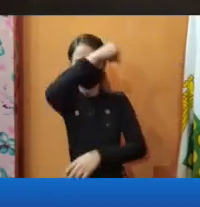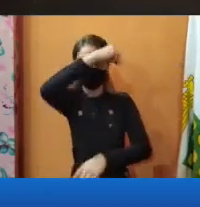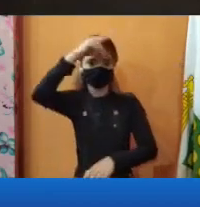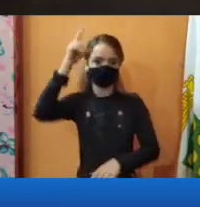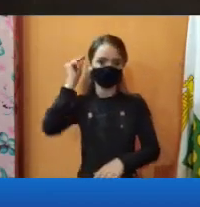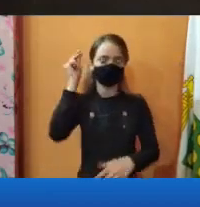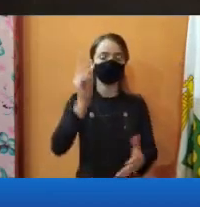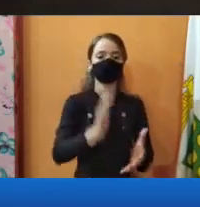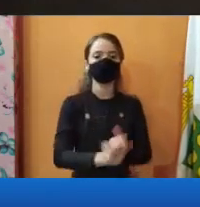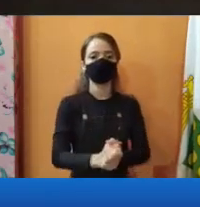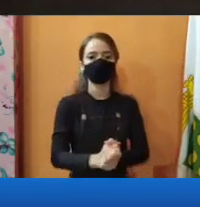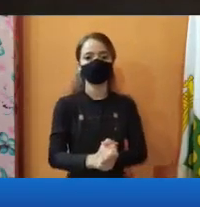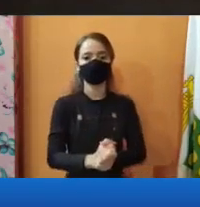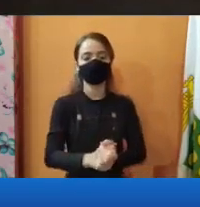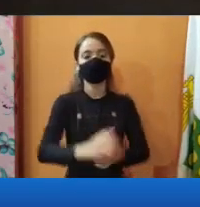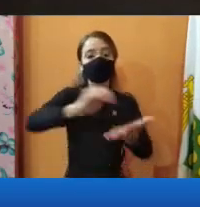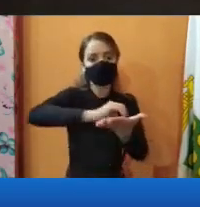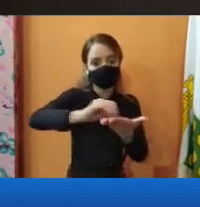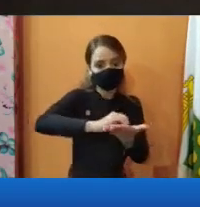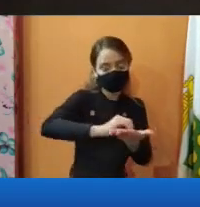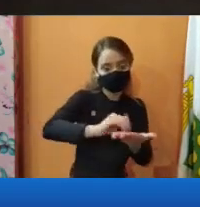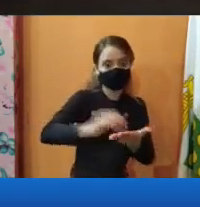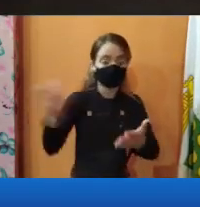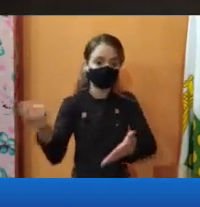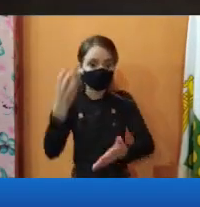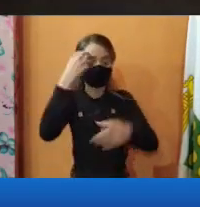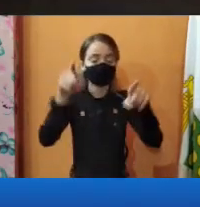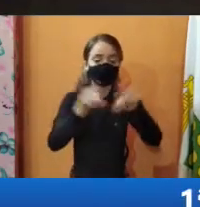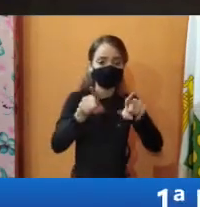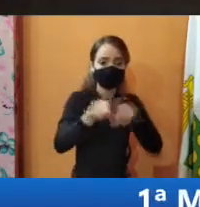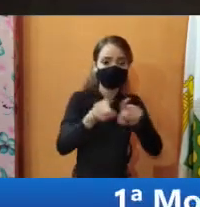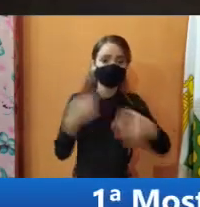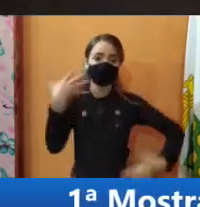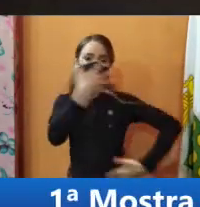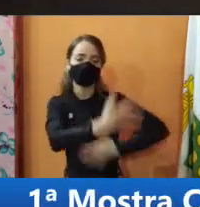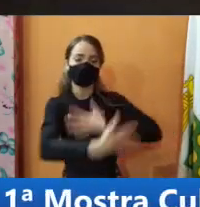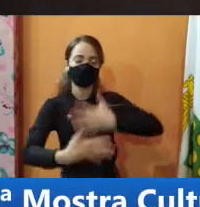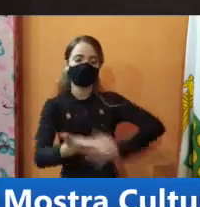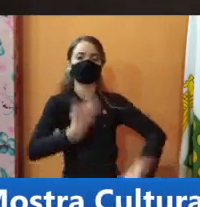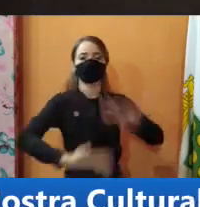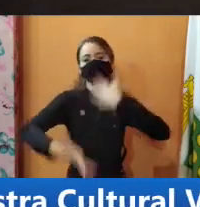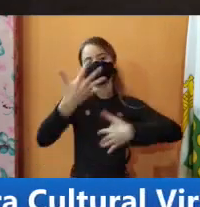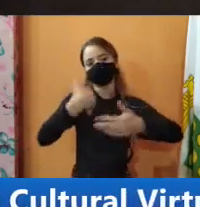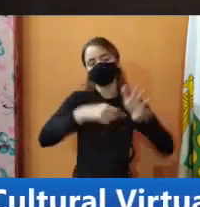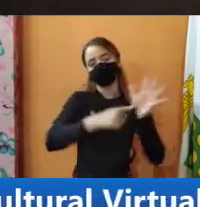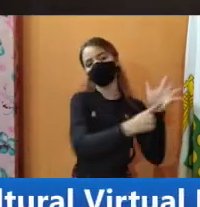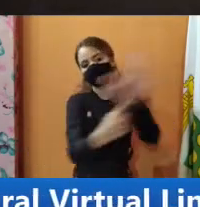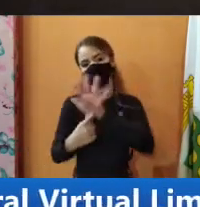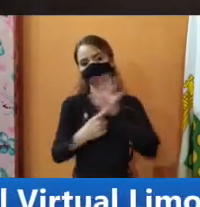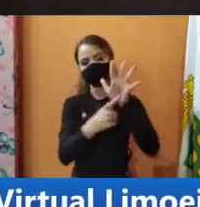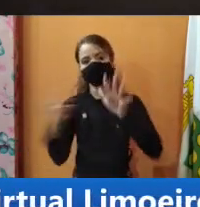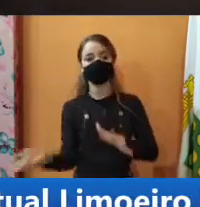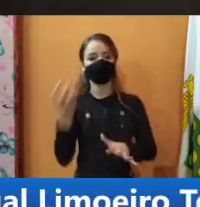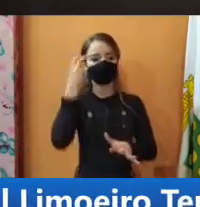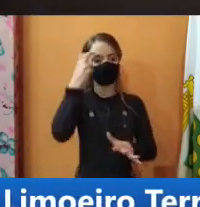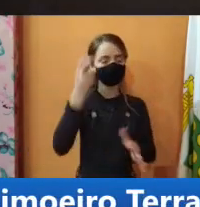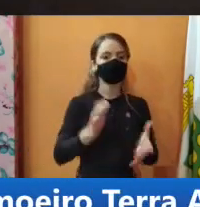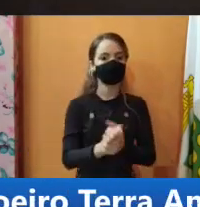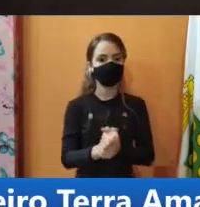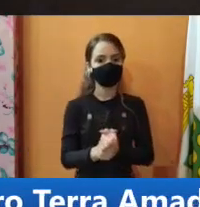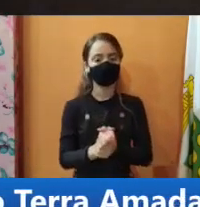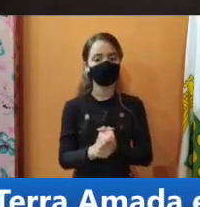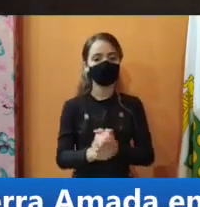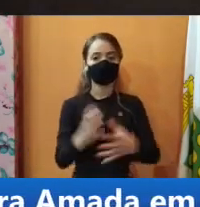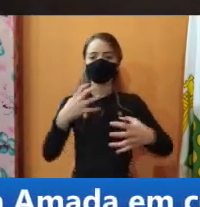E Dodinha, né? De fazer parte dessa vitrine cultural, digamos assim. E fiquei